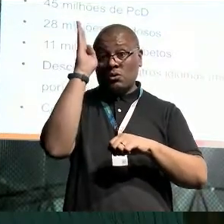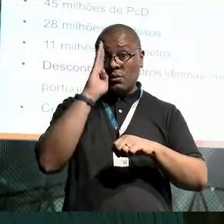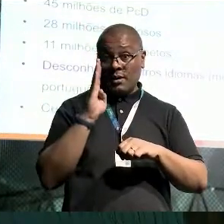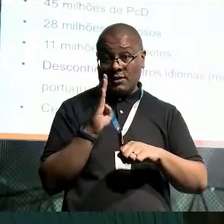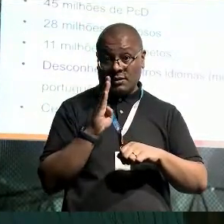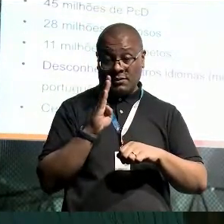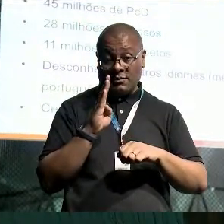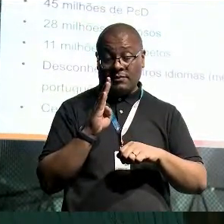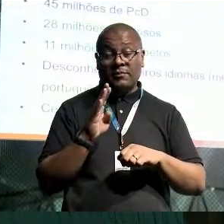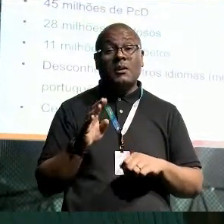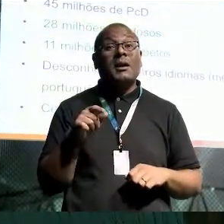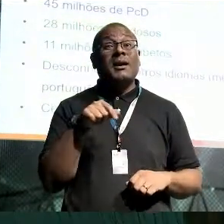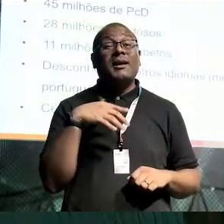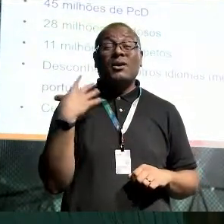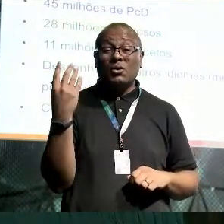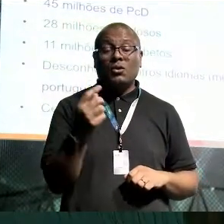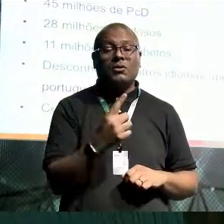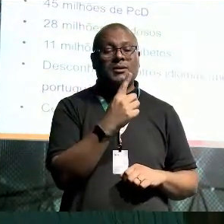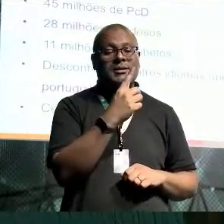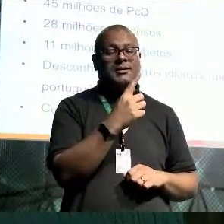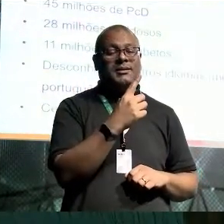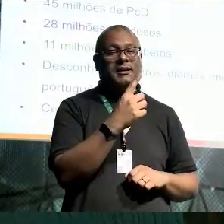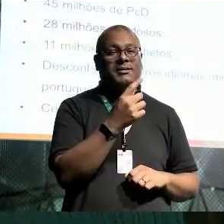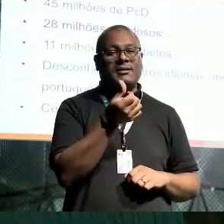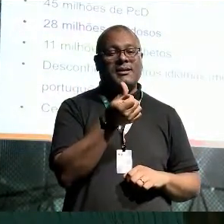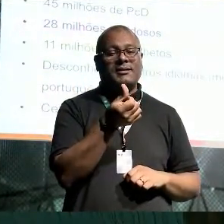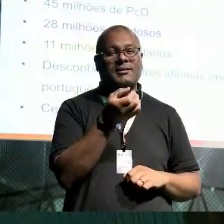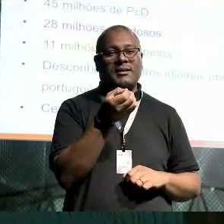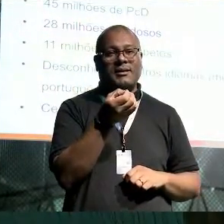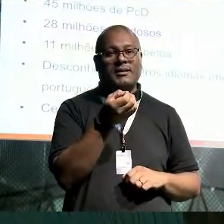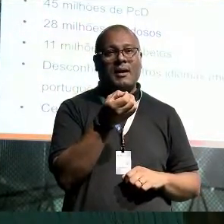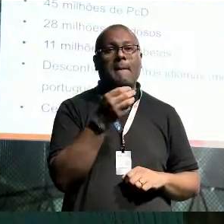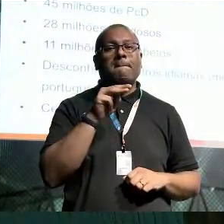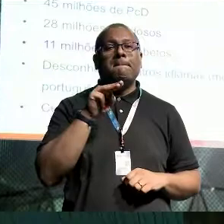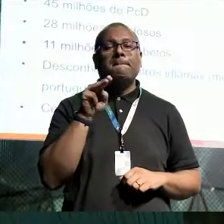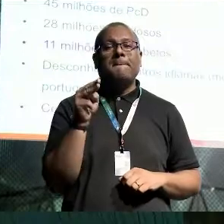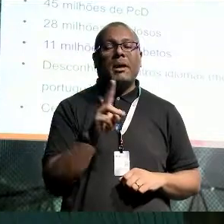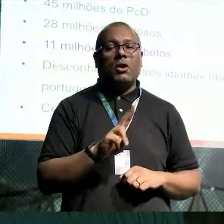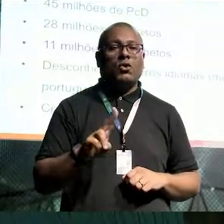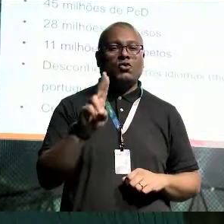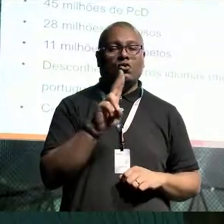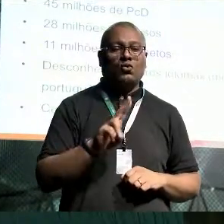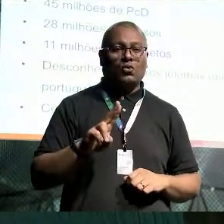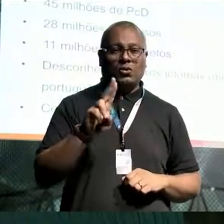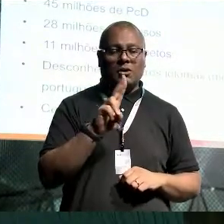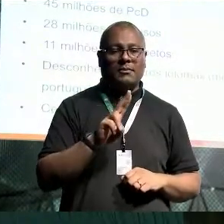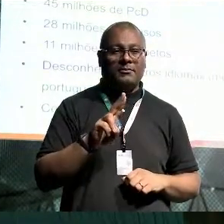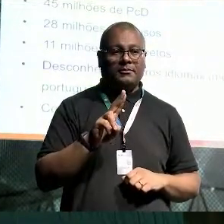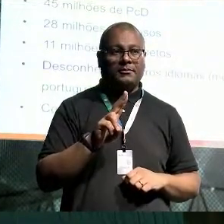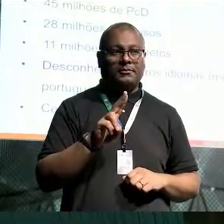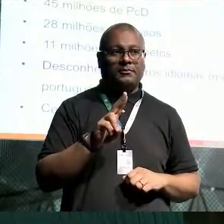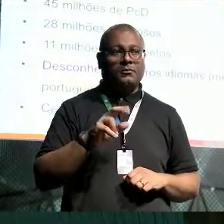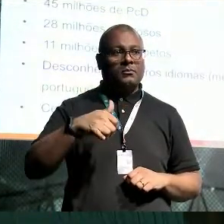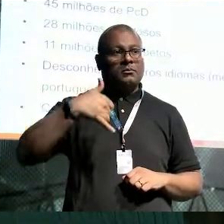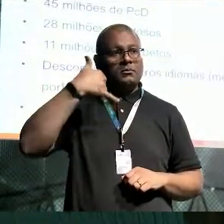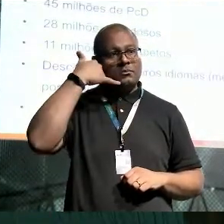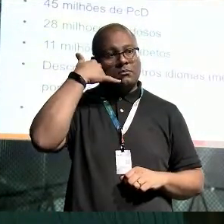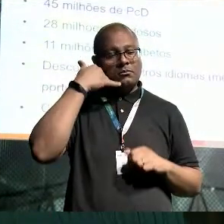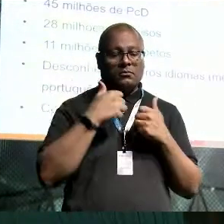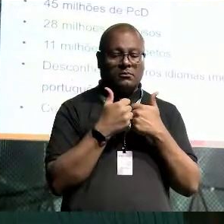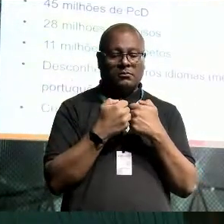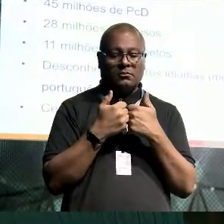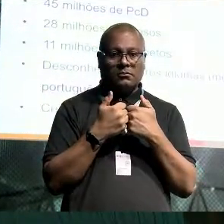e que desses tantos, quase 162 milhões usam o seu smartphone para